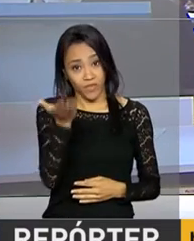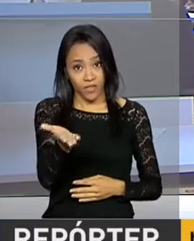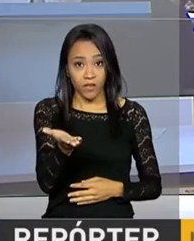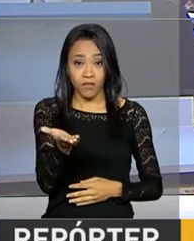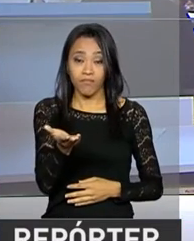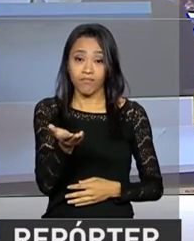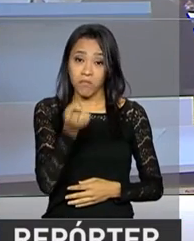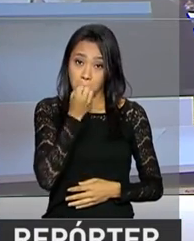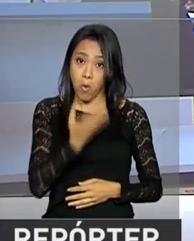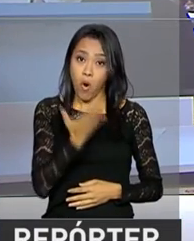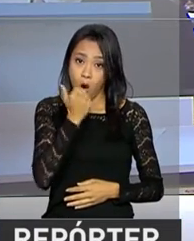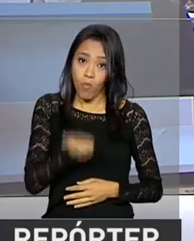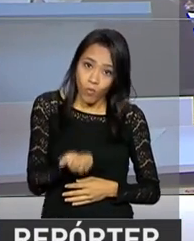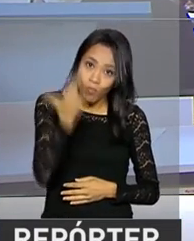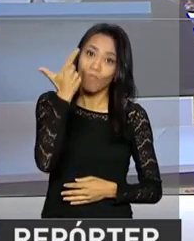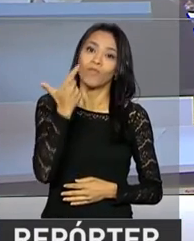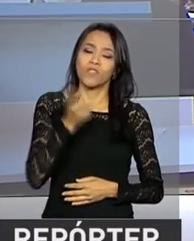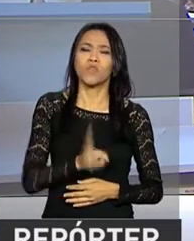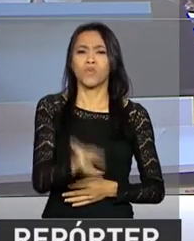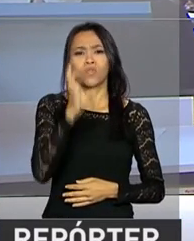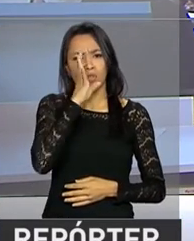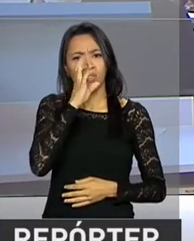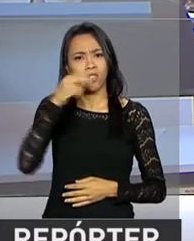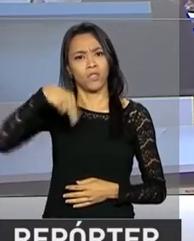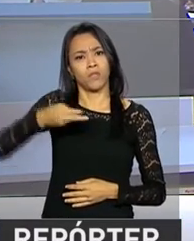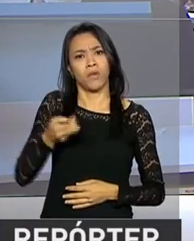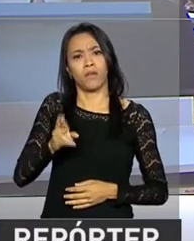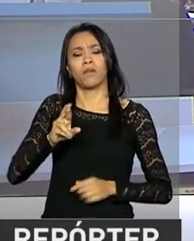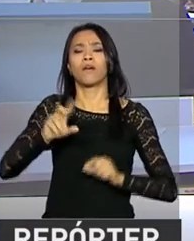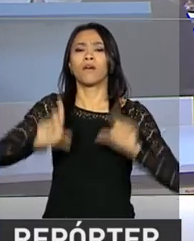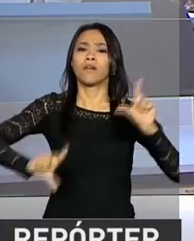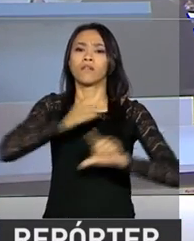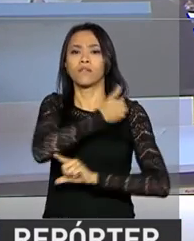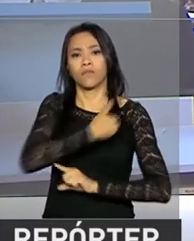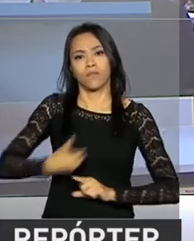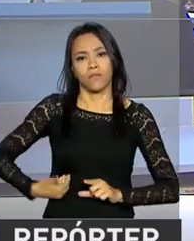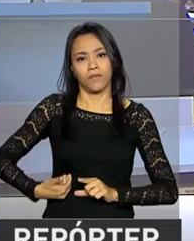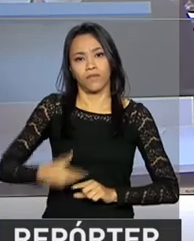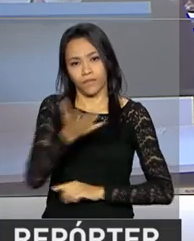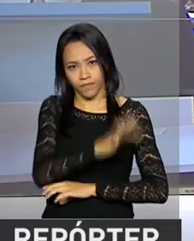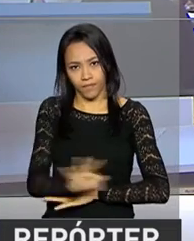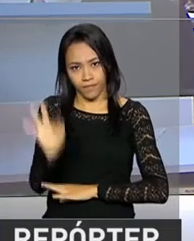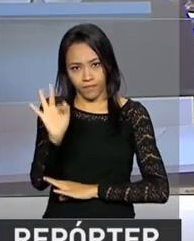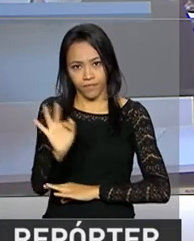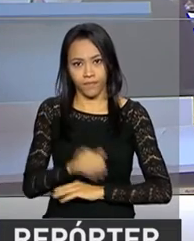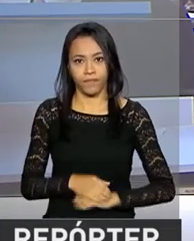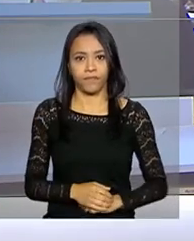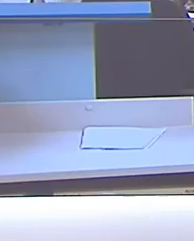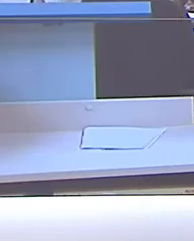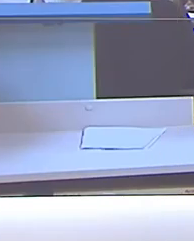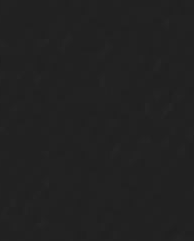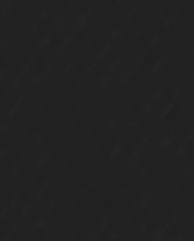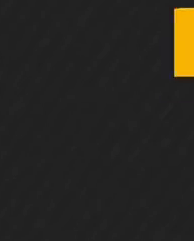pra você um bom almoço e continue com a gente aqui na tv nbr a tv do governo federal